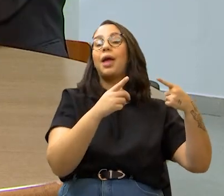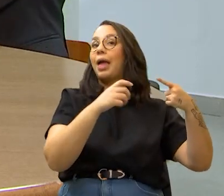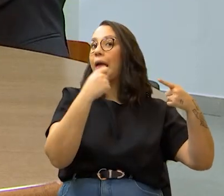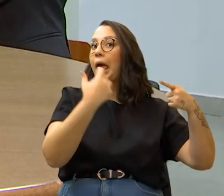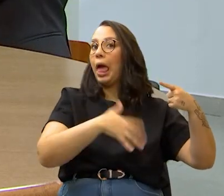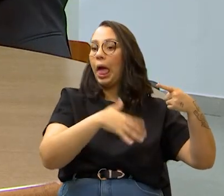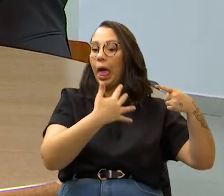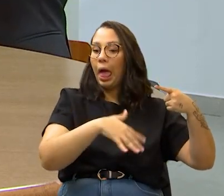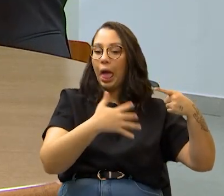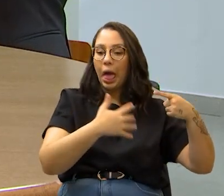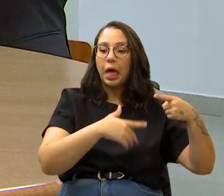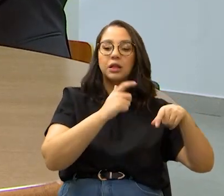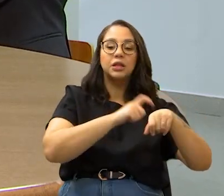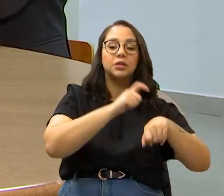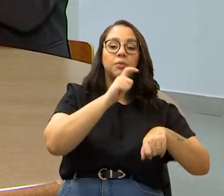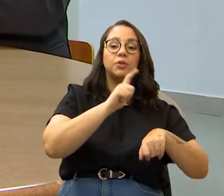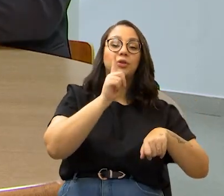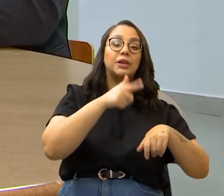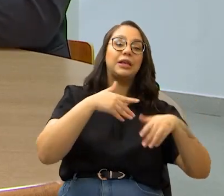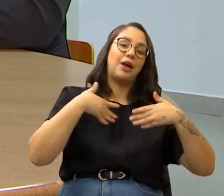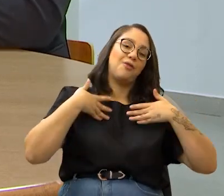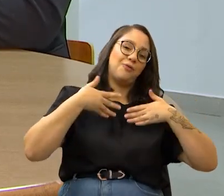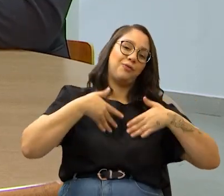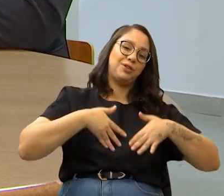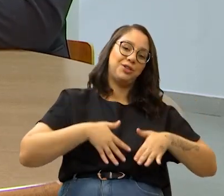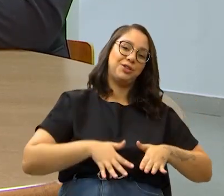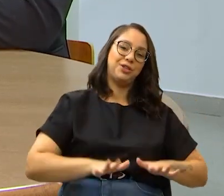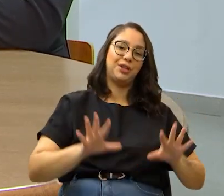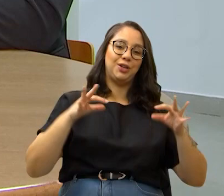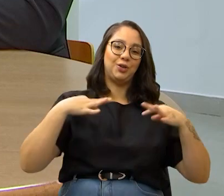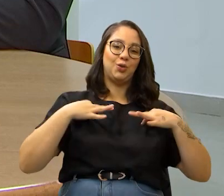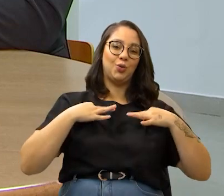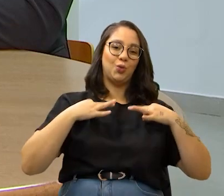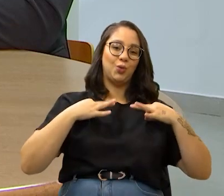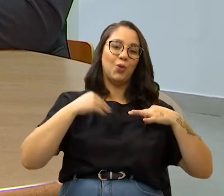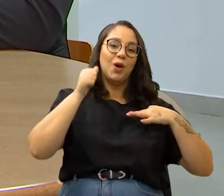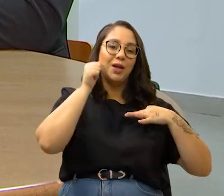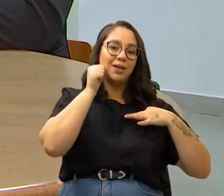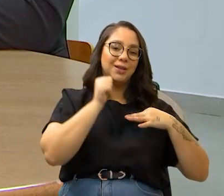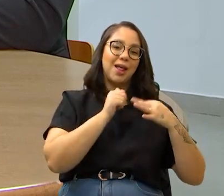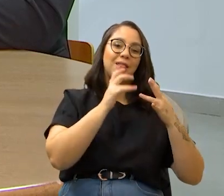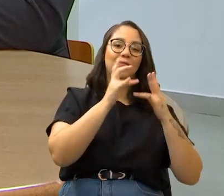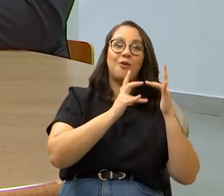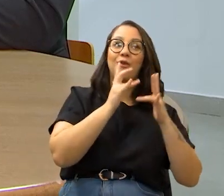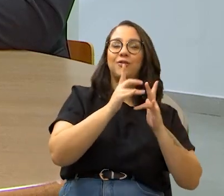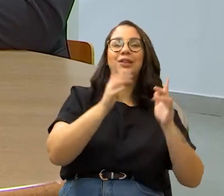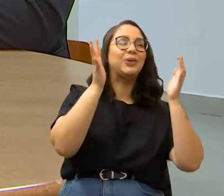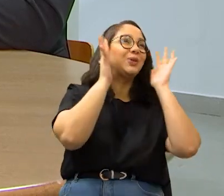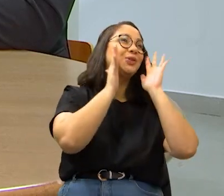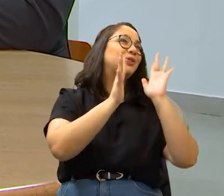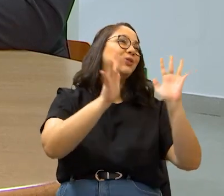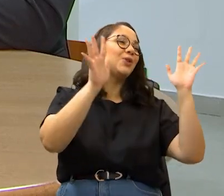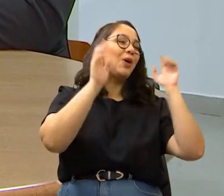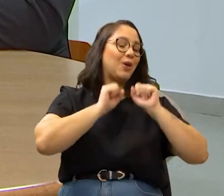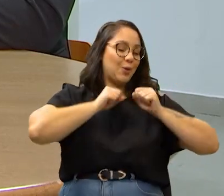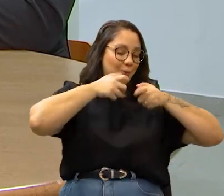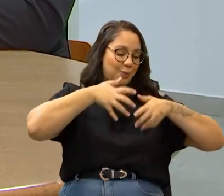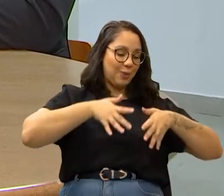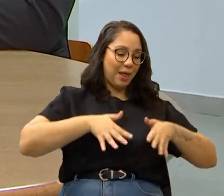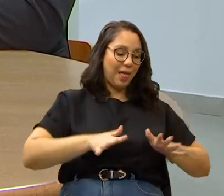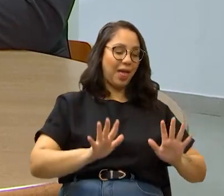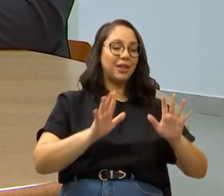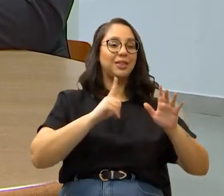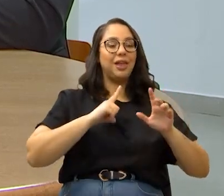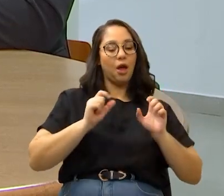muito caro e precioso nesse momento, que é o vestido da noiva. A noiva sonha com aquele vestido